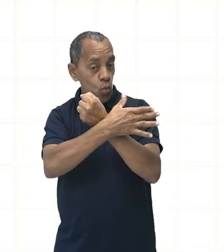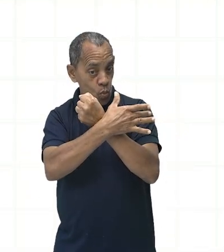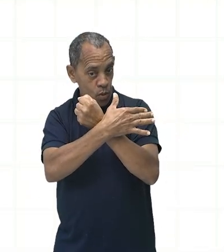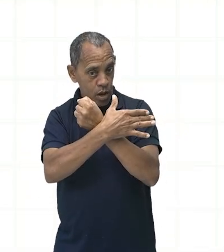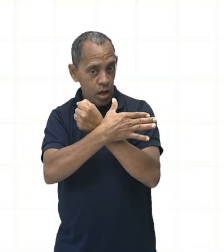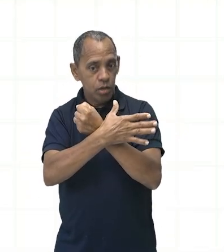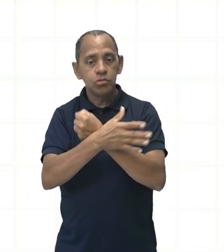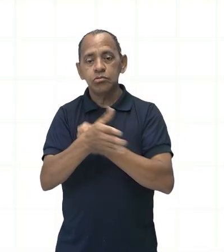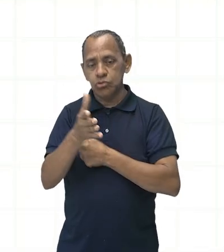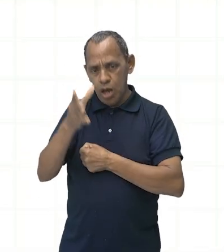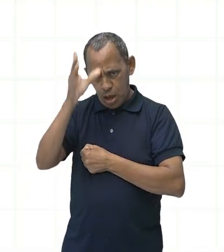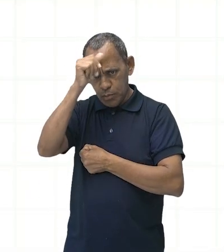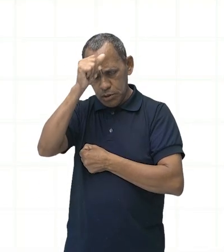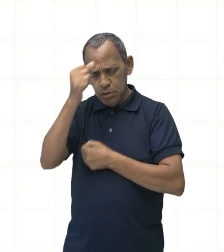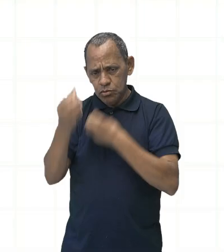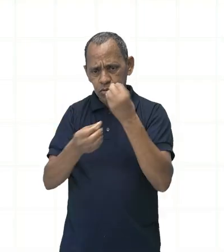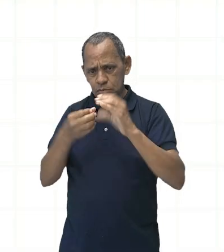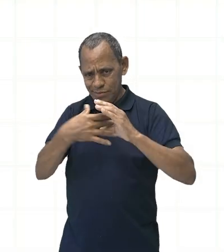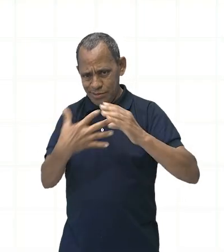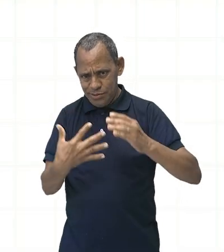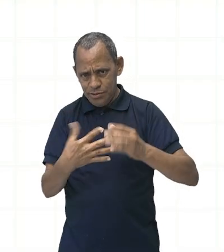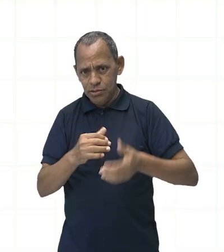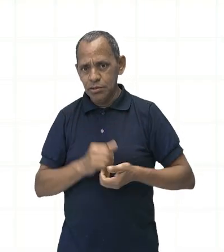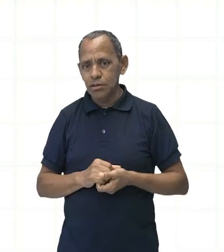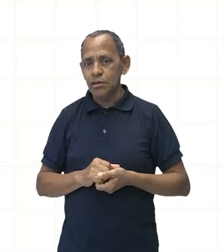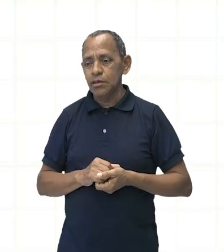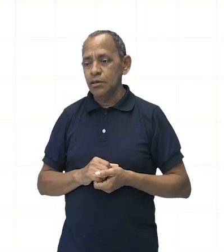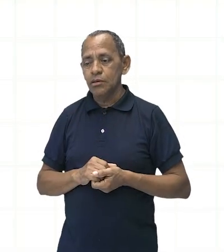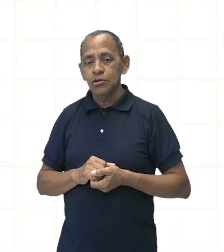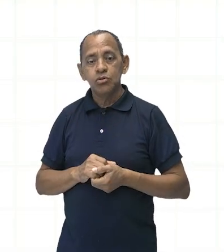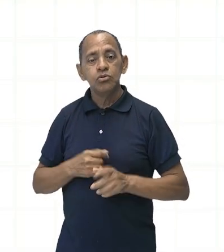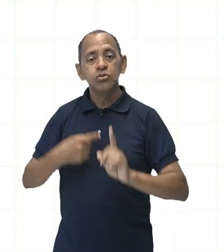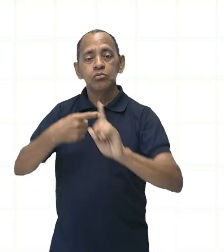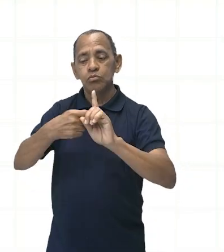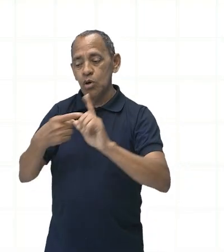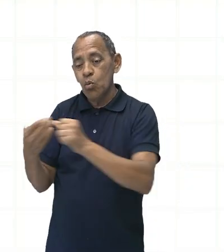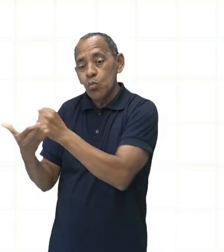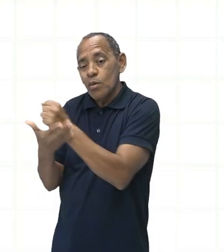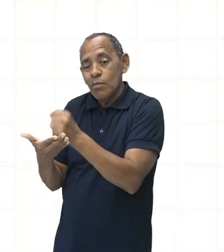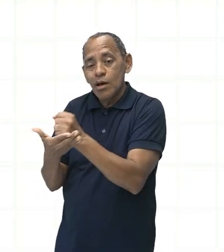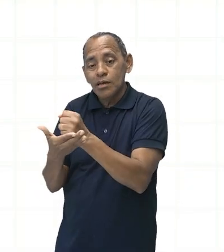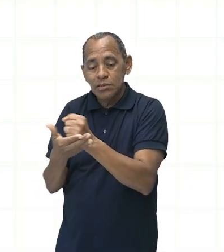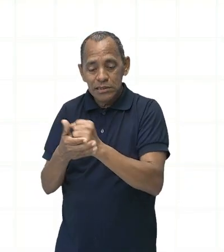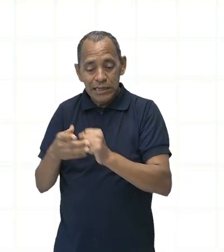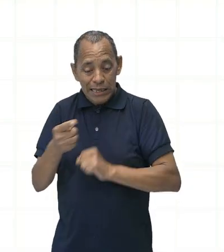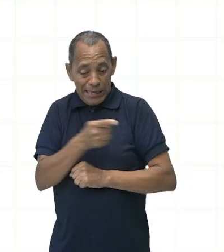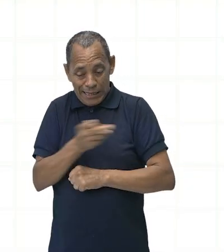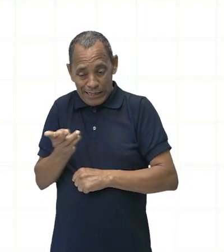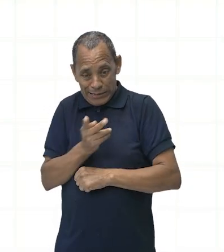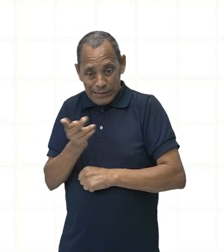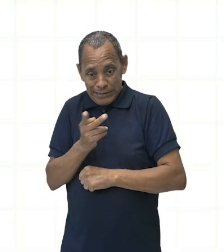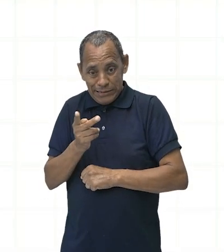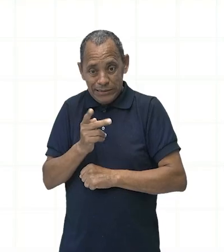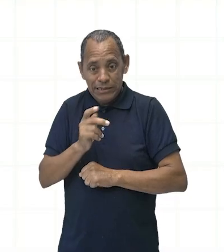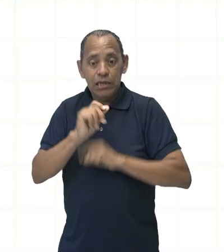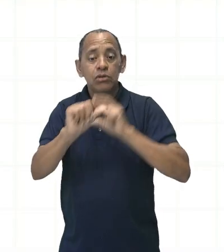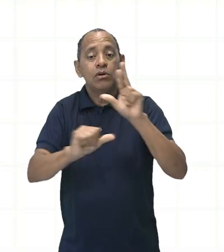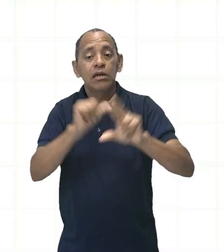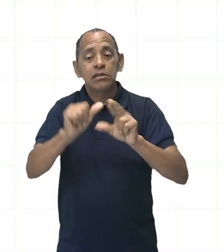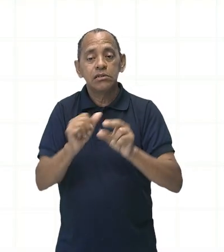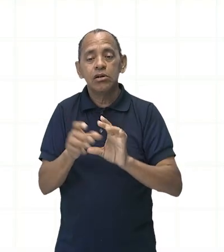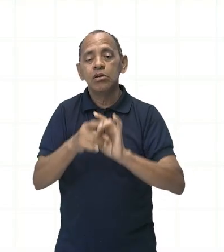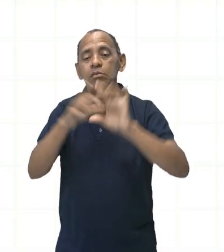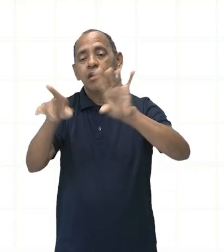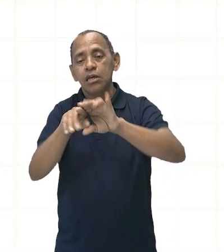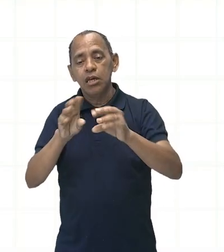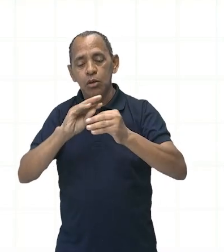já aprendemos como que se caracteriza com uma base. E essa reação vai liberar uma